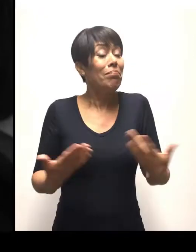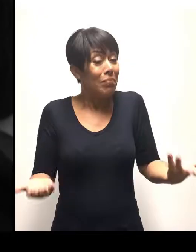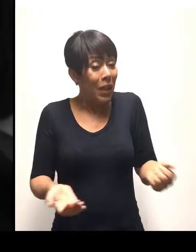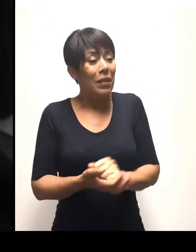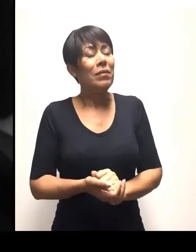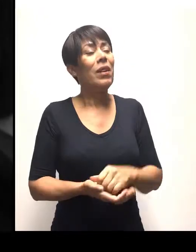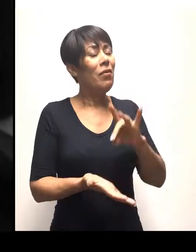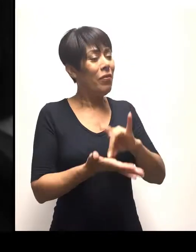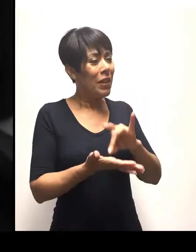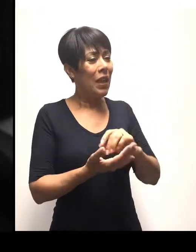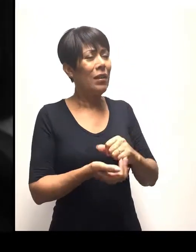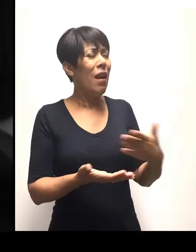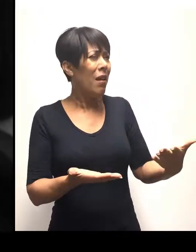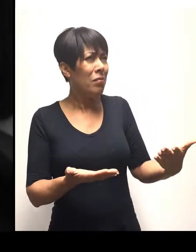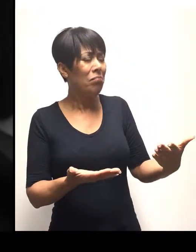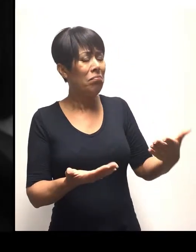até esses dias,